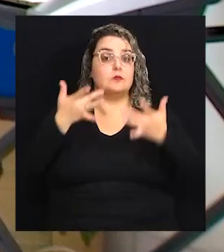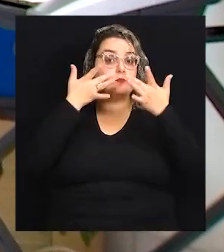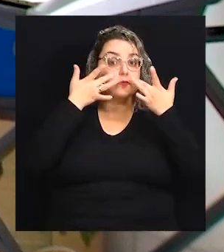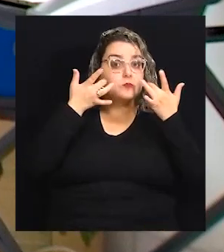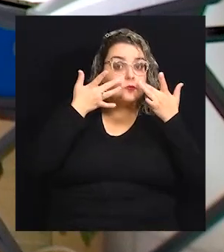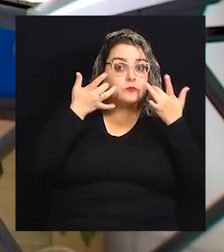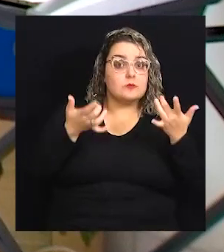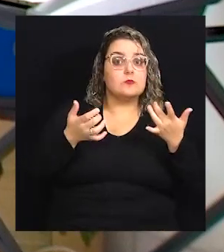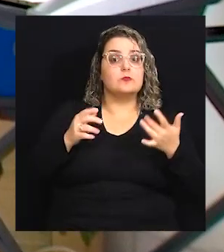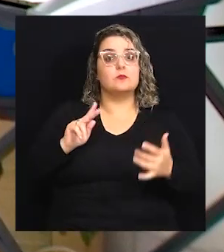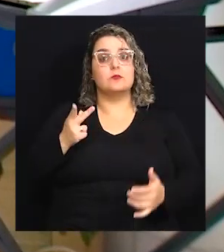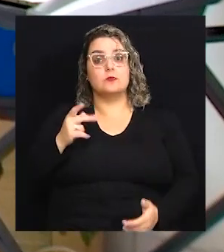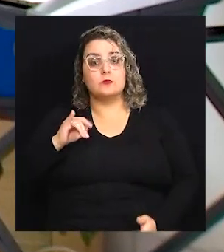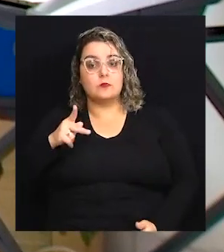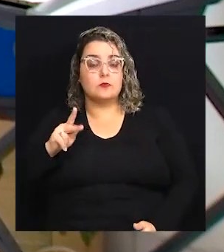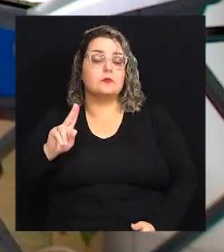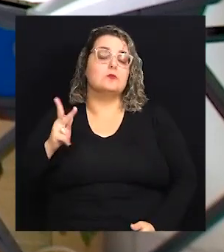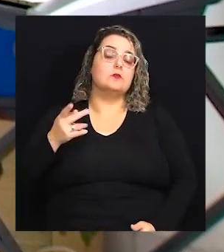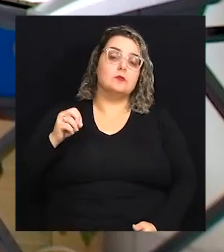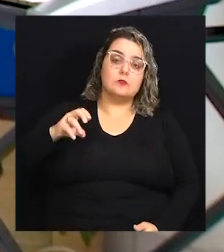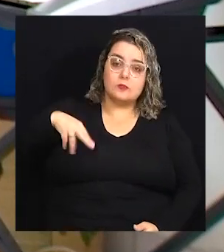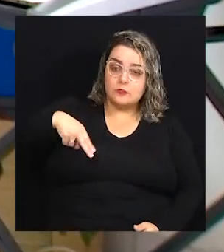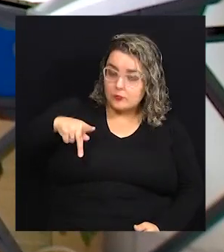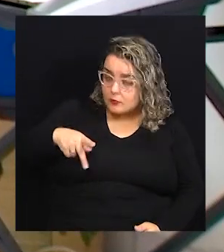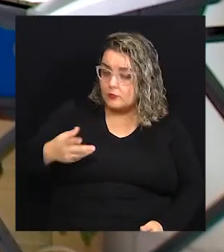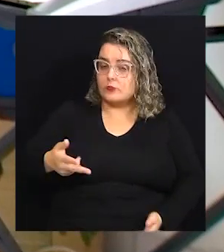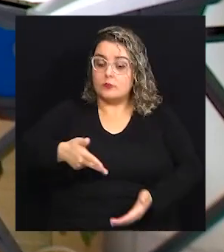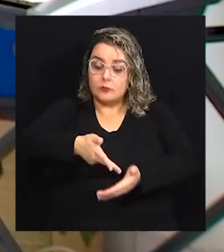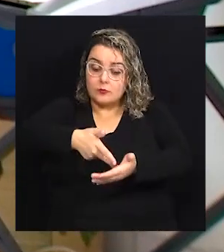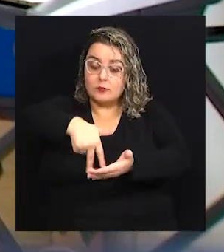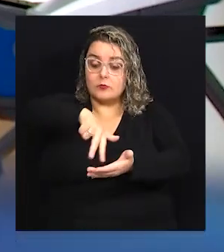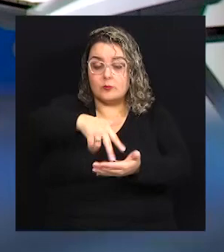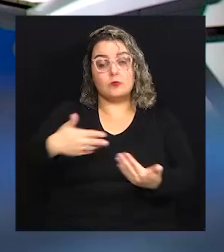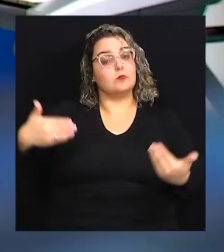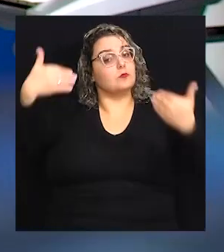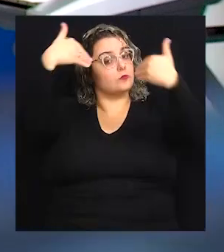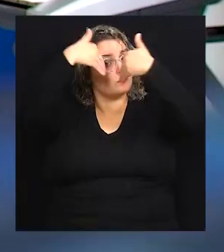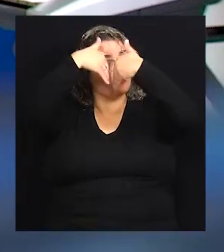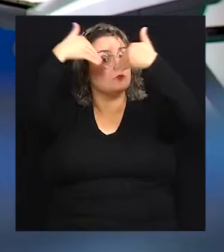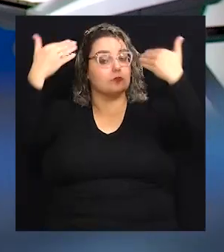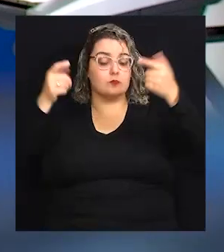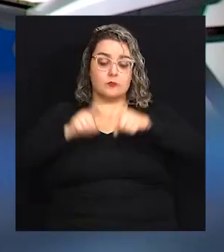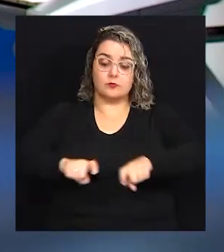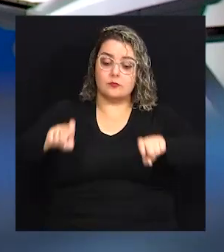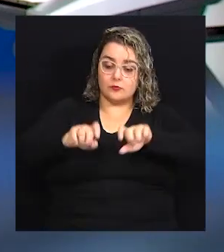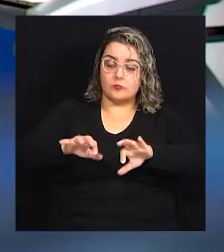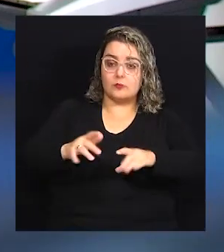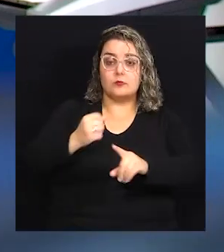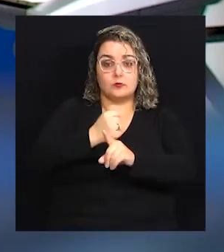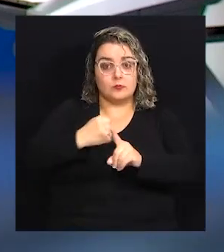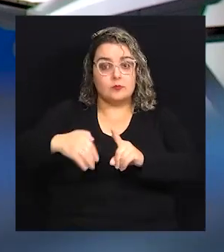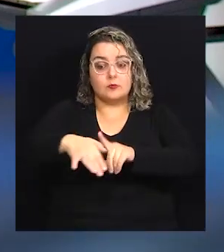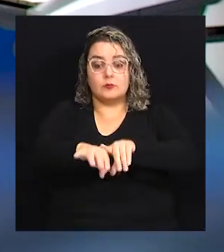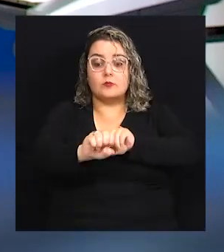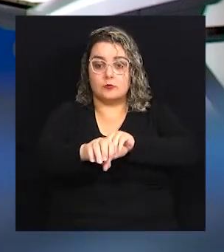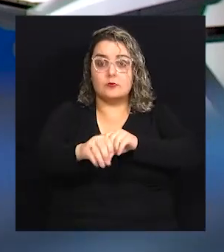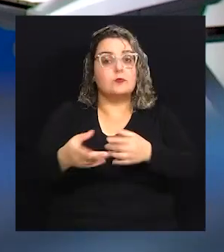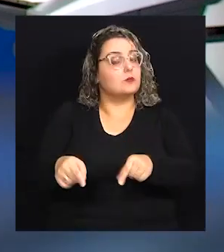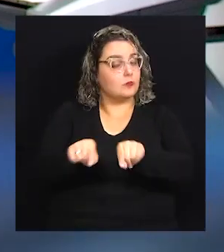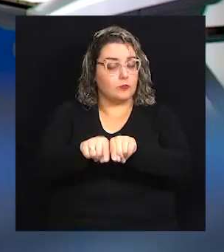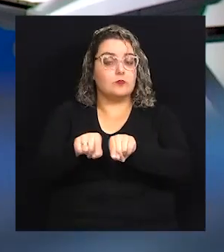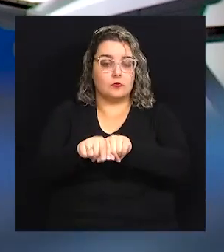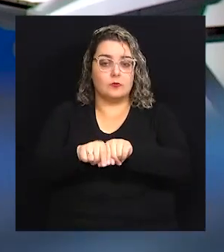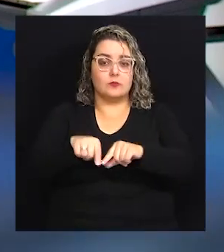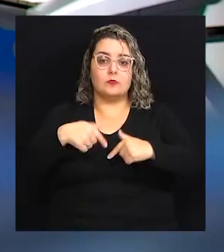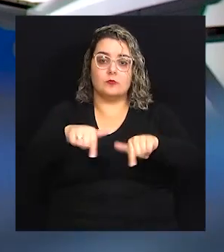de teatro, hip hop, balé, informática e atividades socioeducativas. De certa